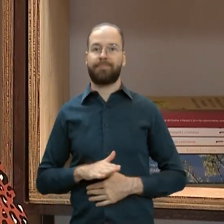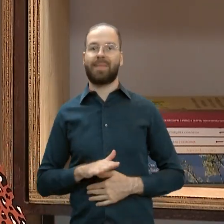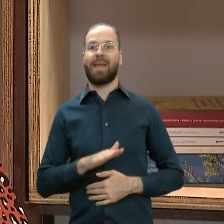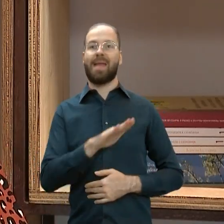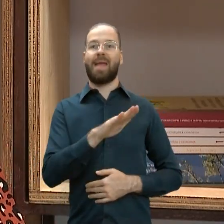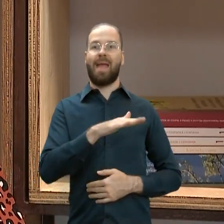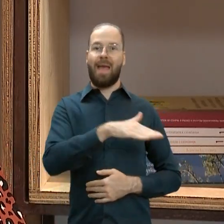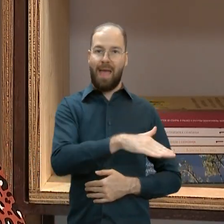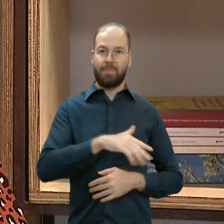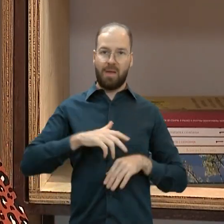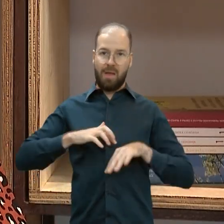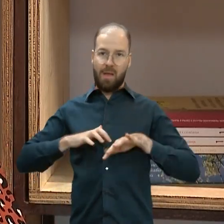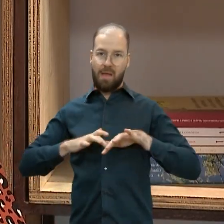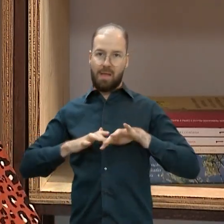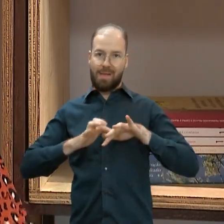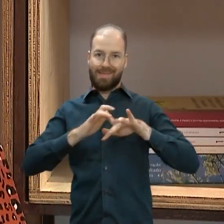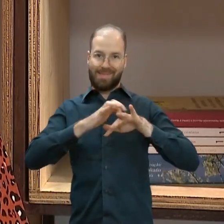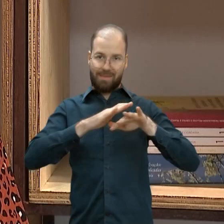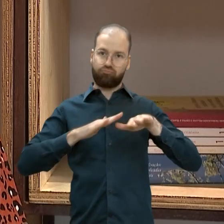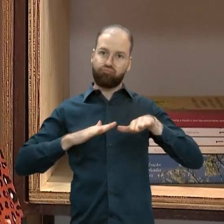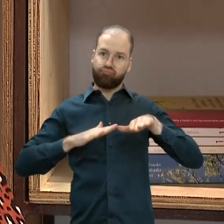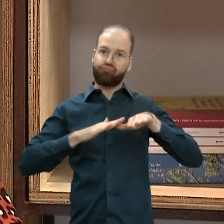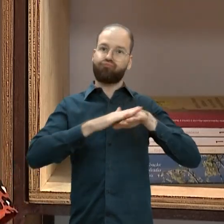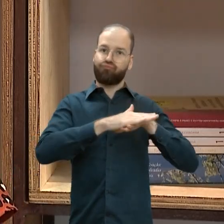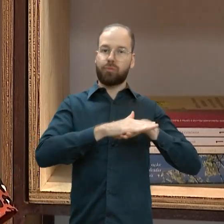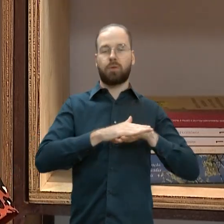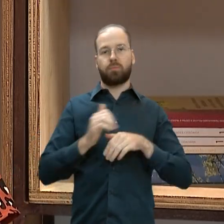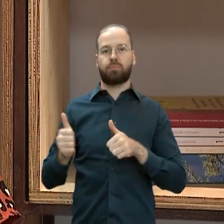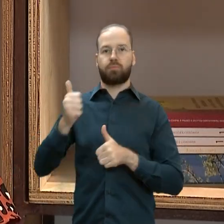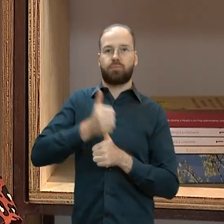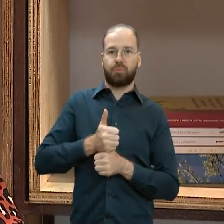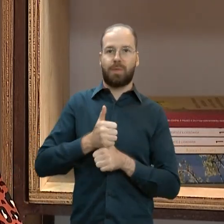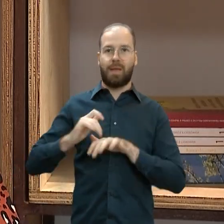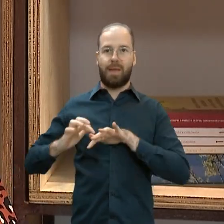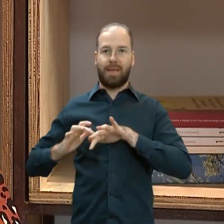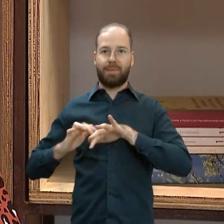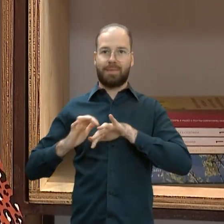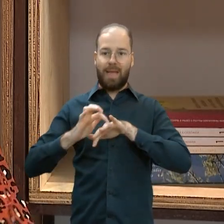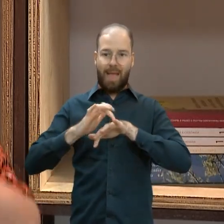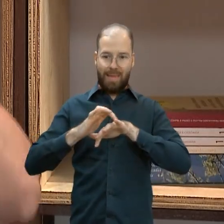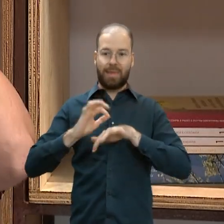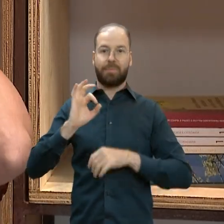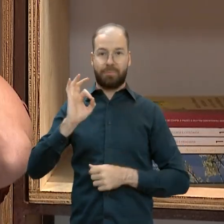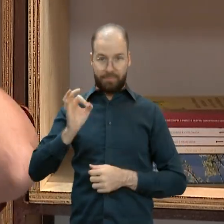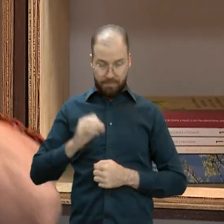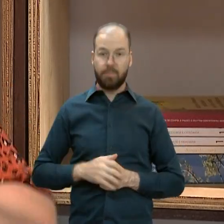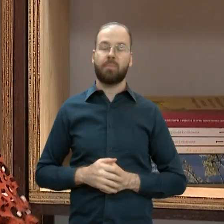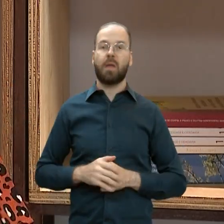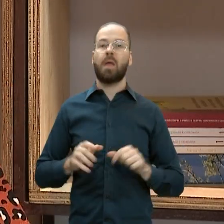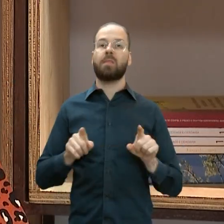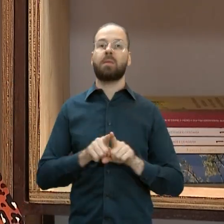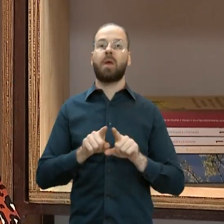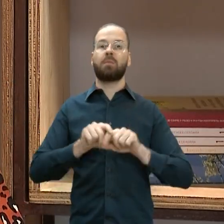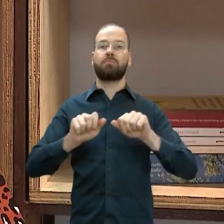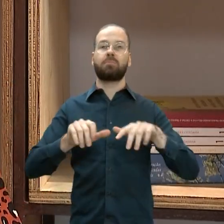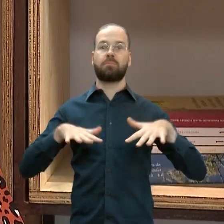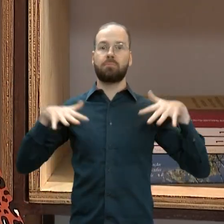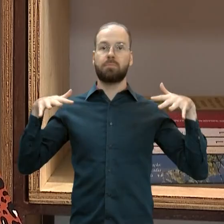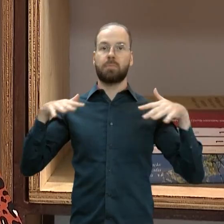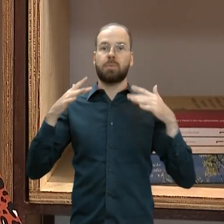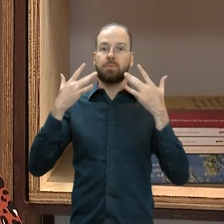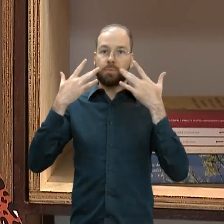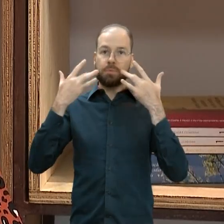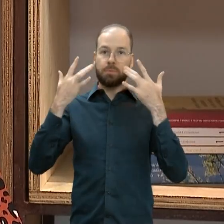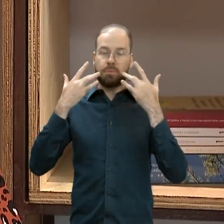que precisa de rampa e não escada, tá certo? Em anfiteatros, por exemplo, ele não